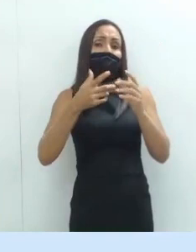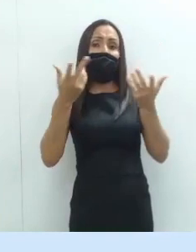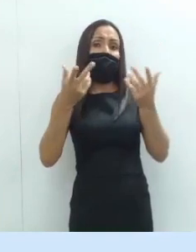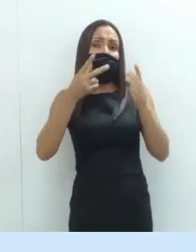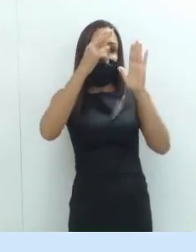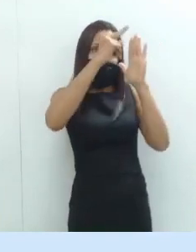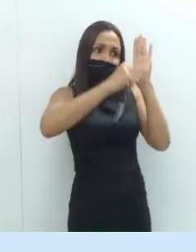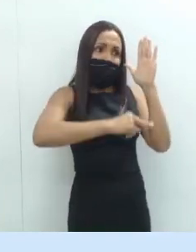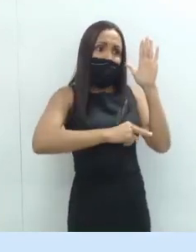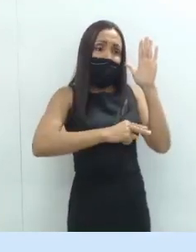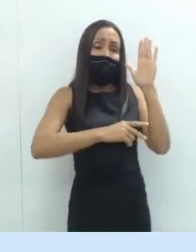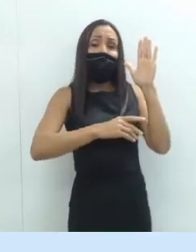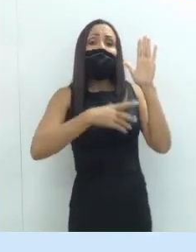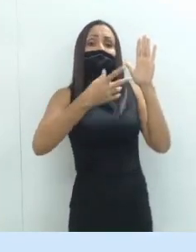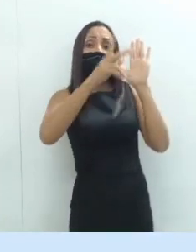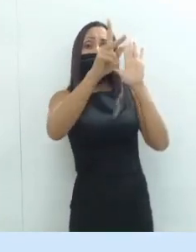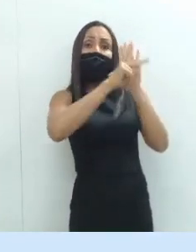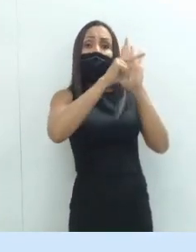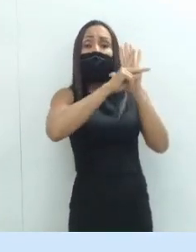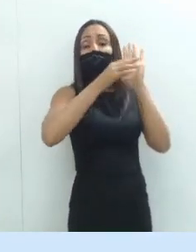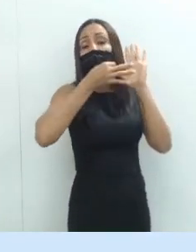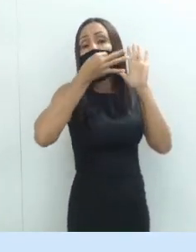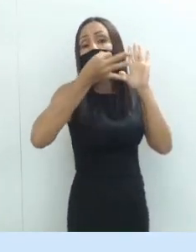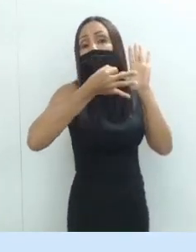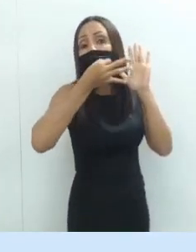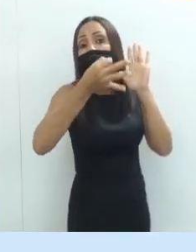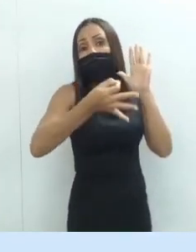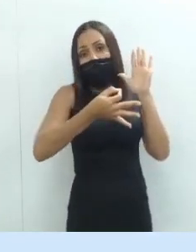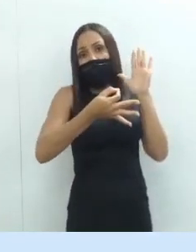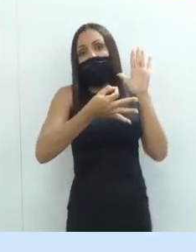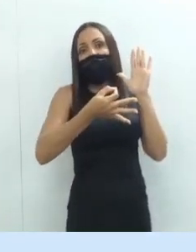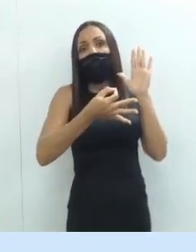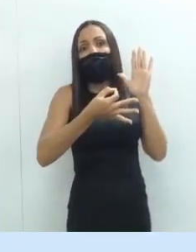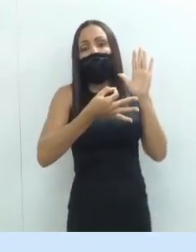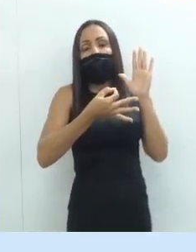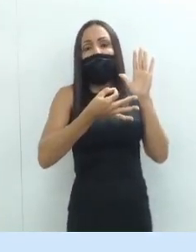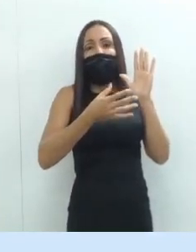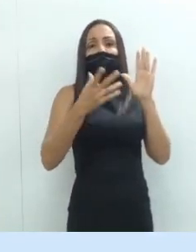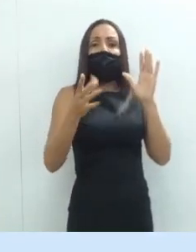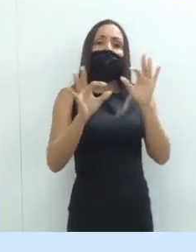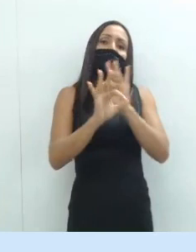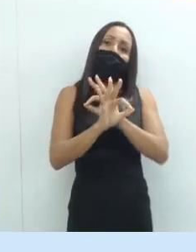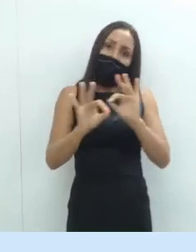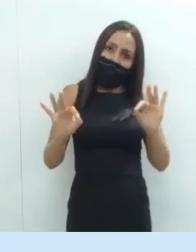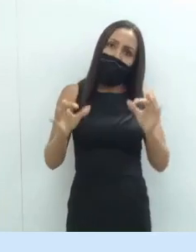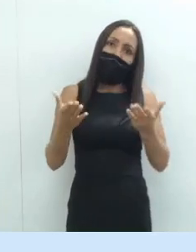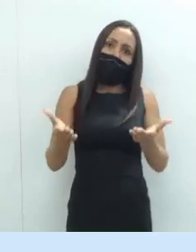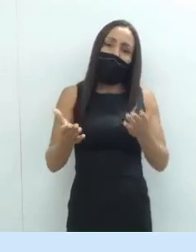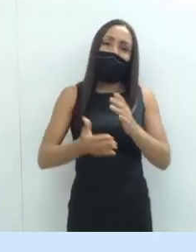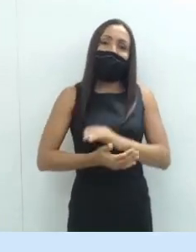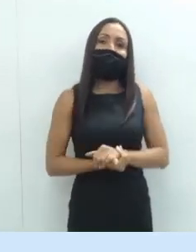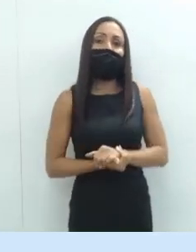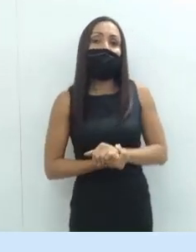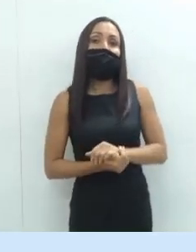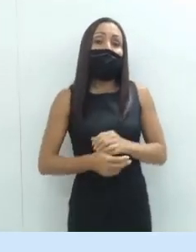leu, mas com as suas próprias palavras, entende? Então, isso é uma ótima ferramenta. A quinta etapa, como